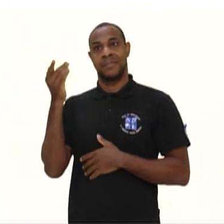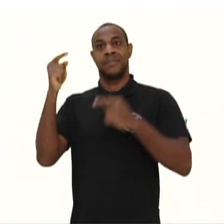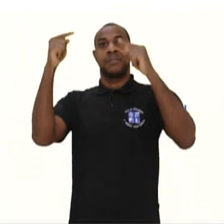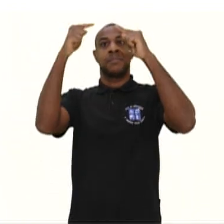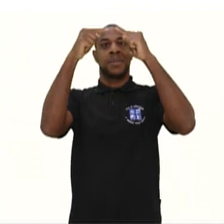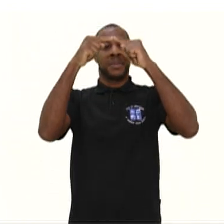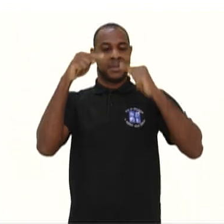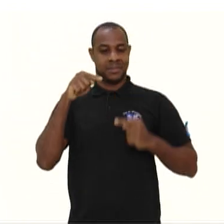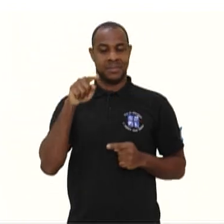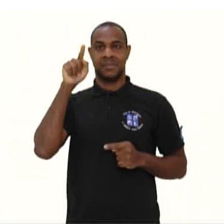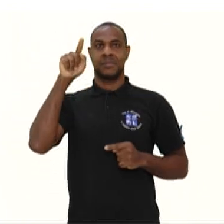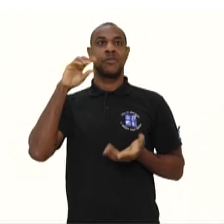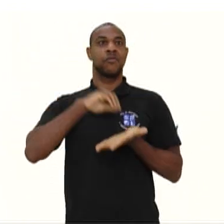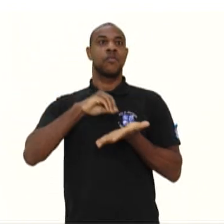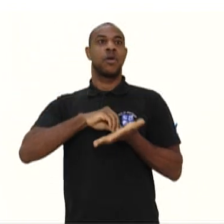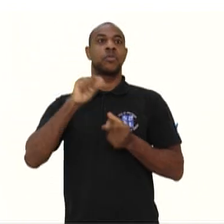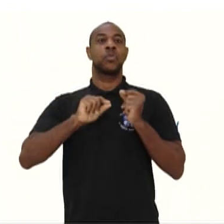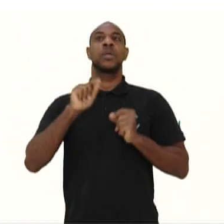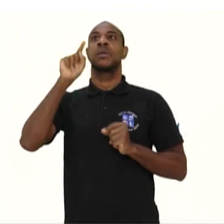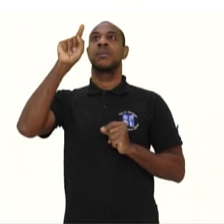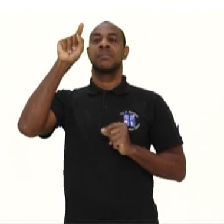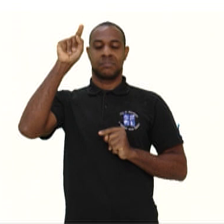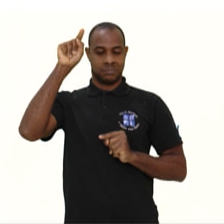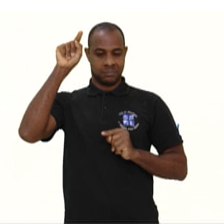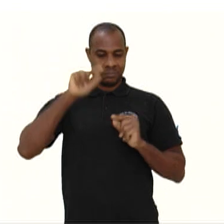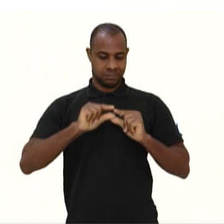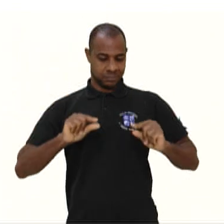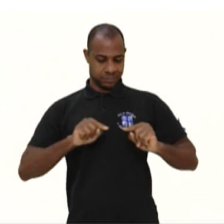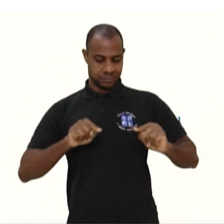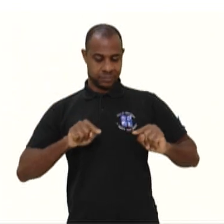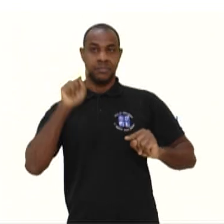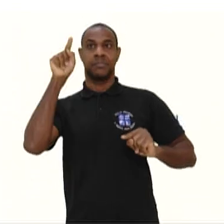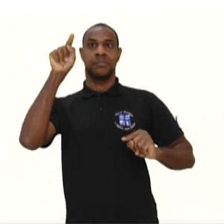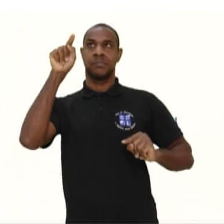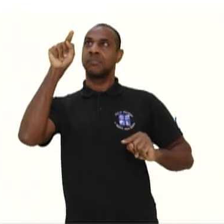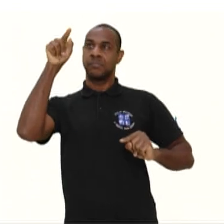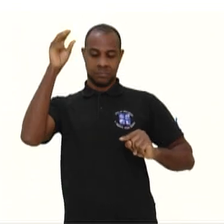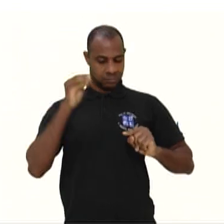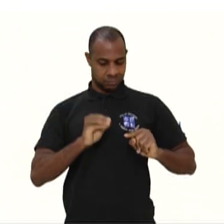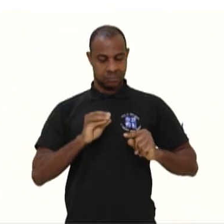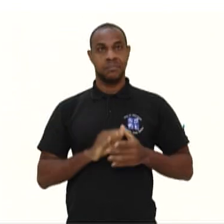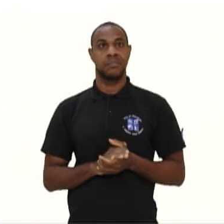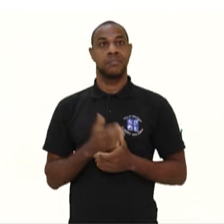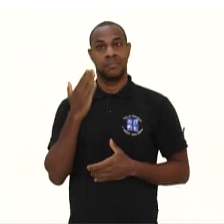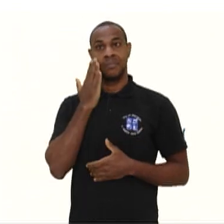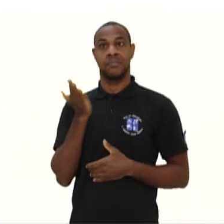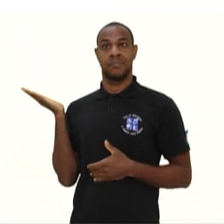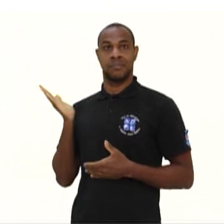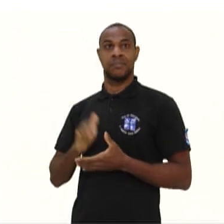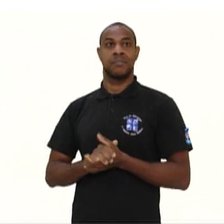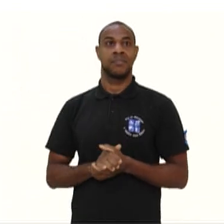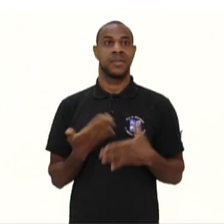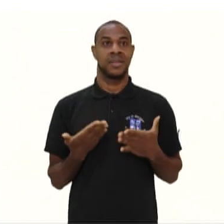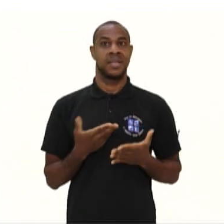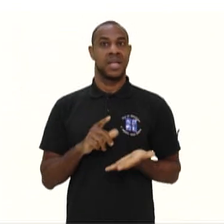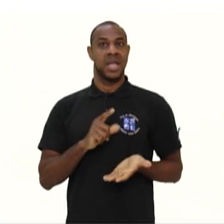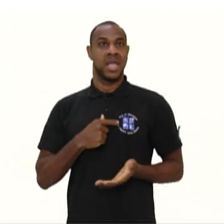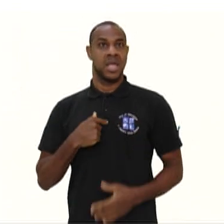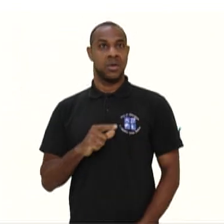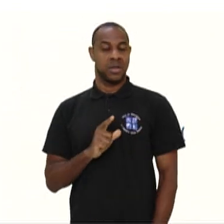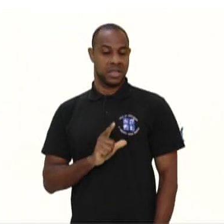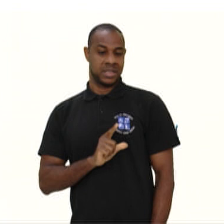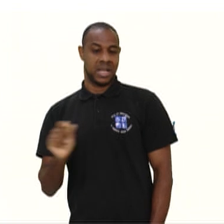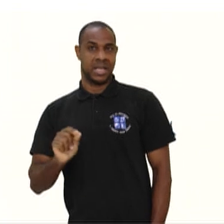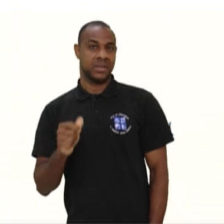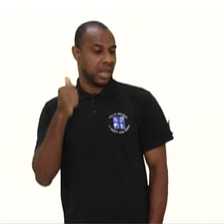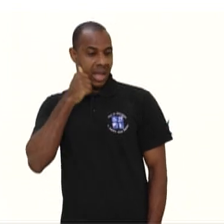ran up to me. E D, you recipe, she said. Então, quando saindo da mercearia, né,